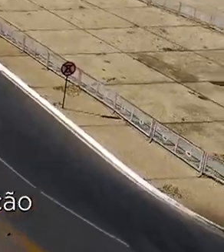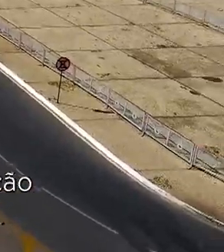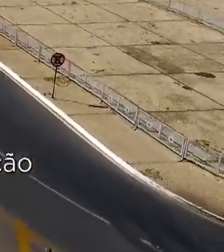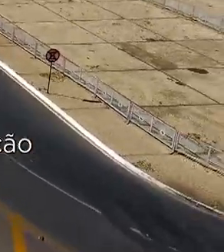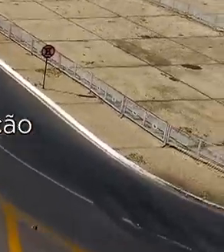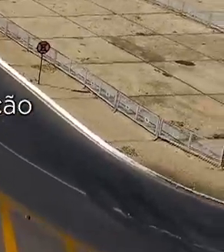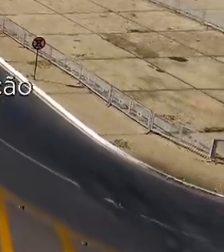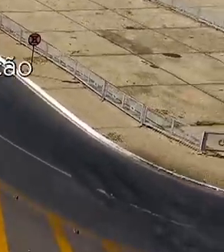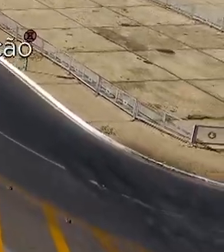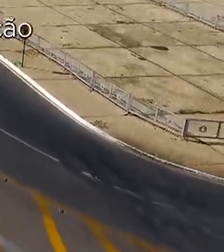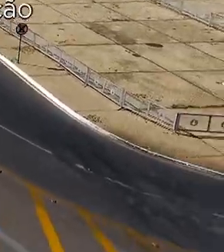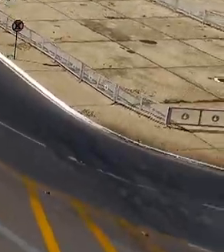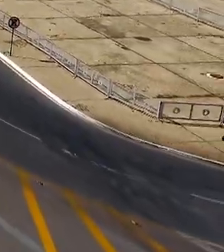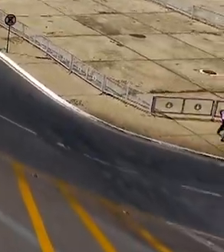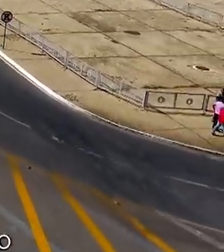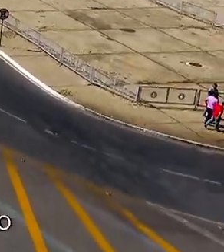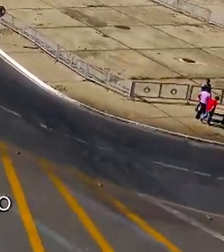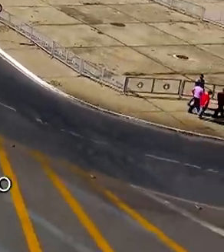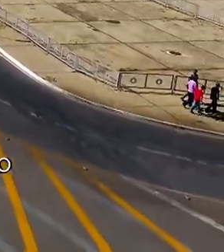Tchau.